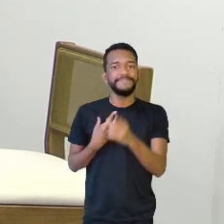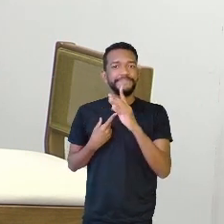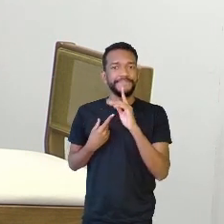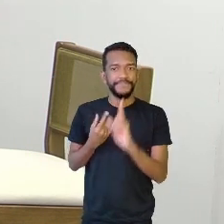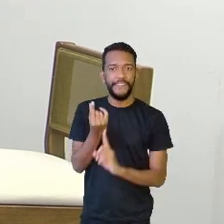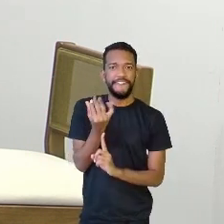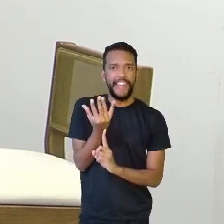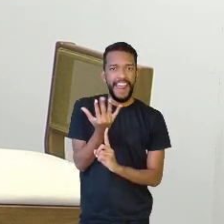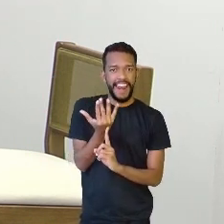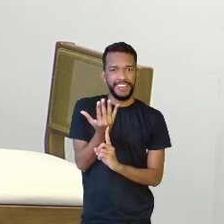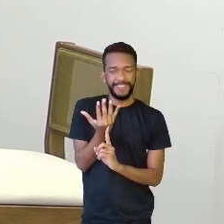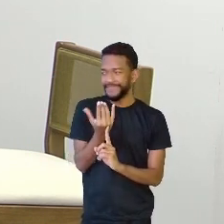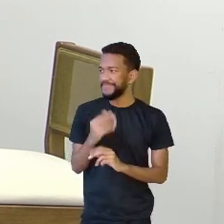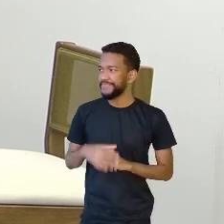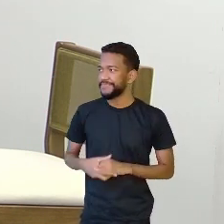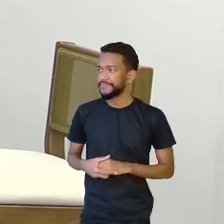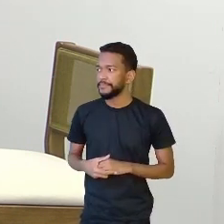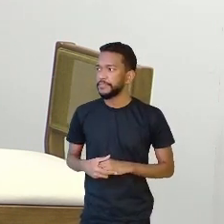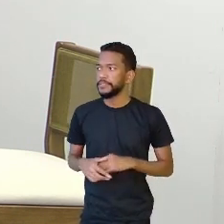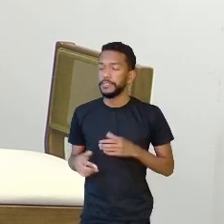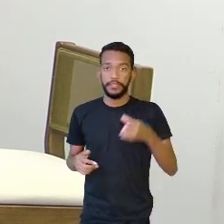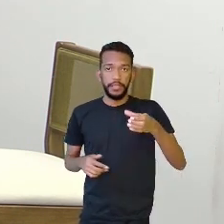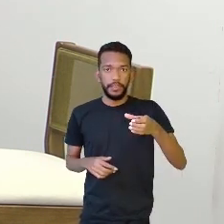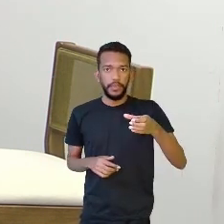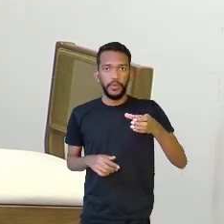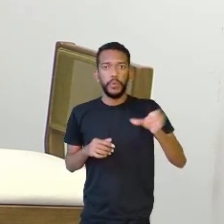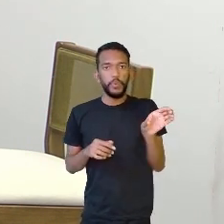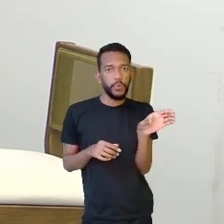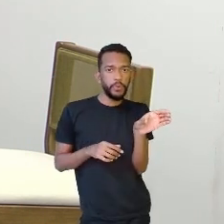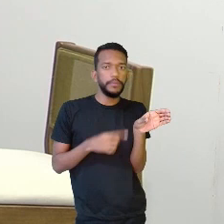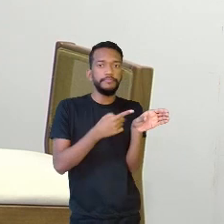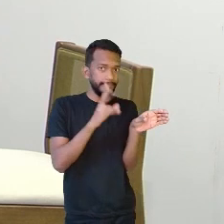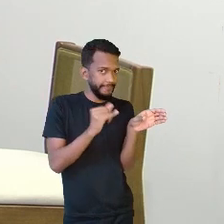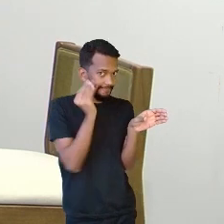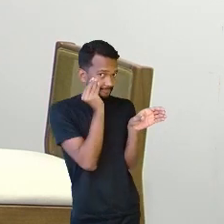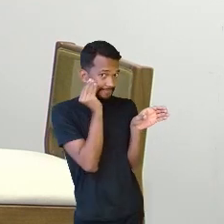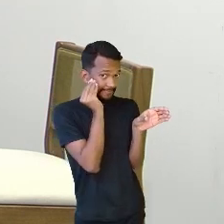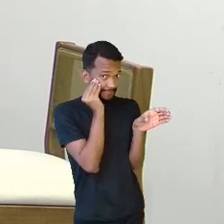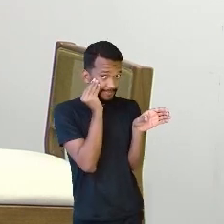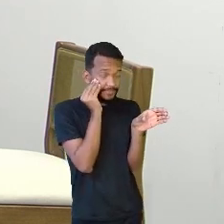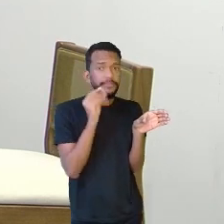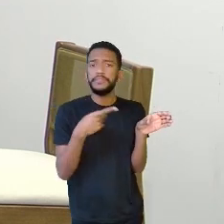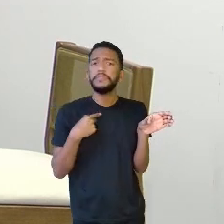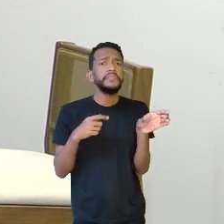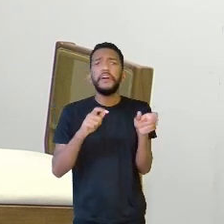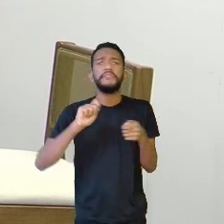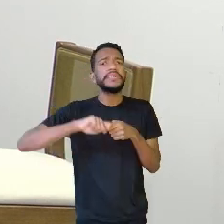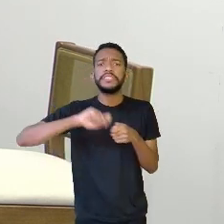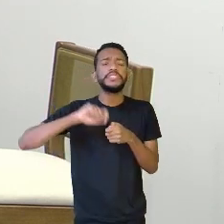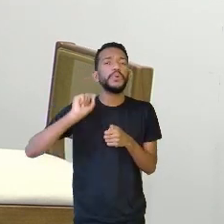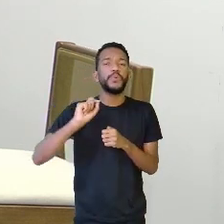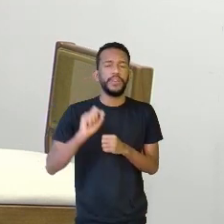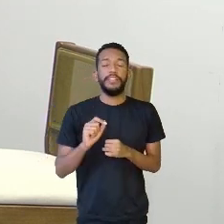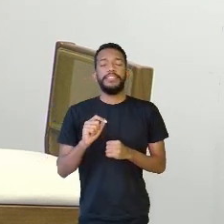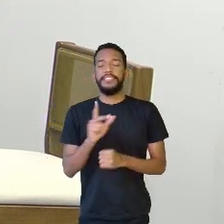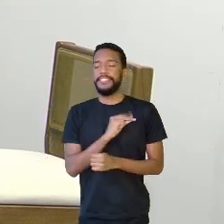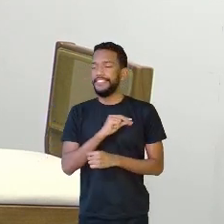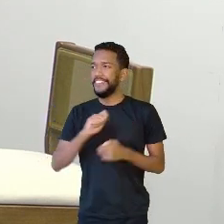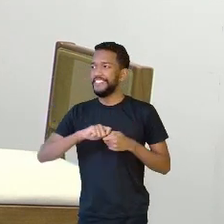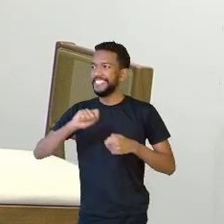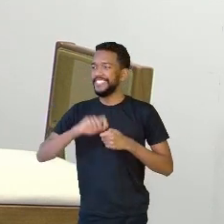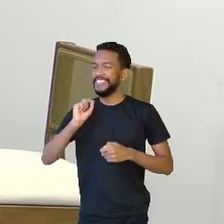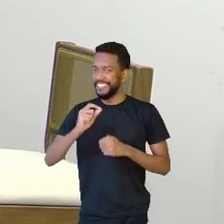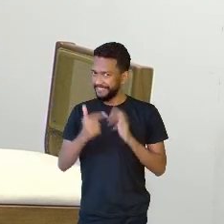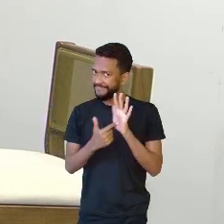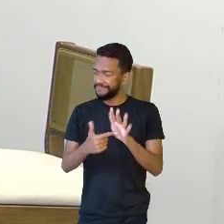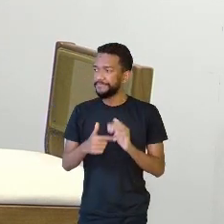vendo daí, e aqui eu tenho um copo que vai compor esse experimento. O que será que eu vou fazer aqui, professor? O que é que eu vou fazer por aqui para vocês